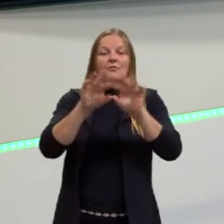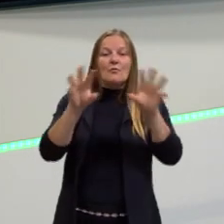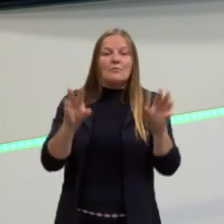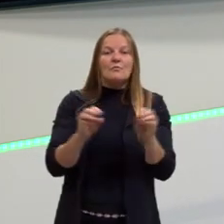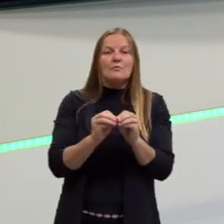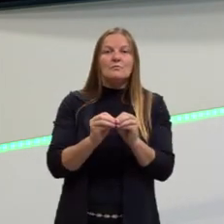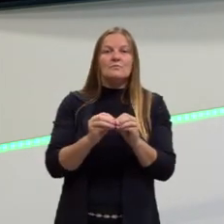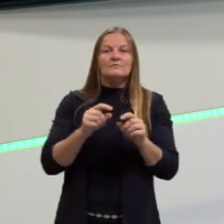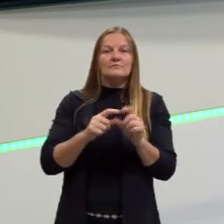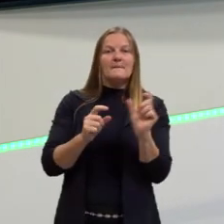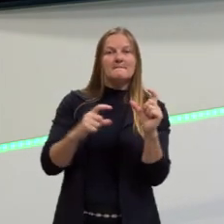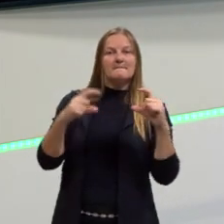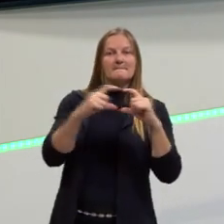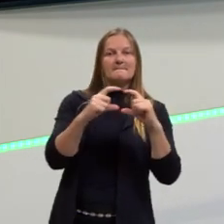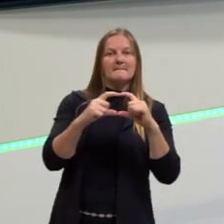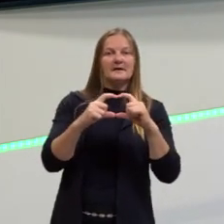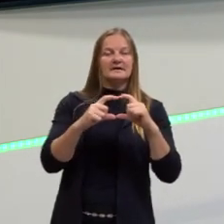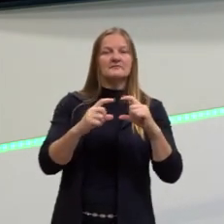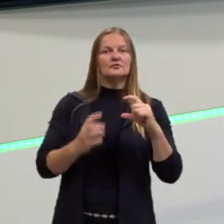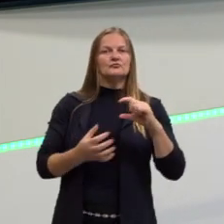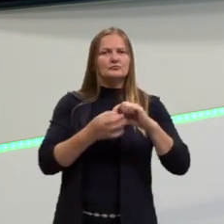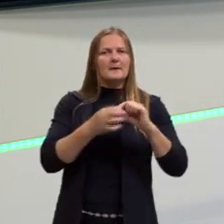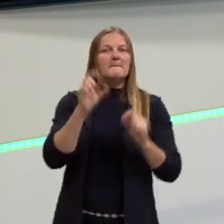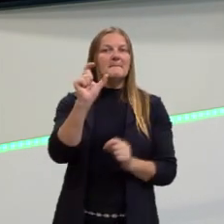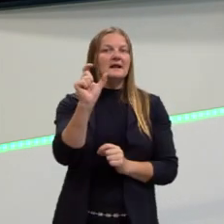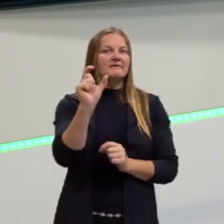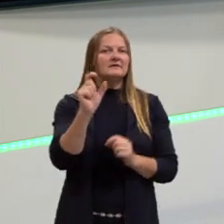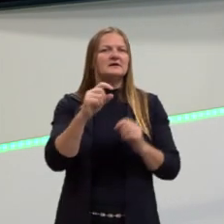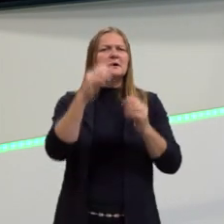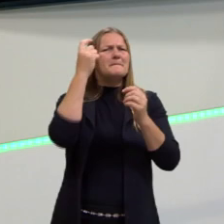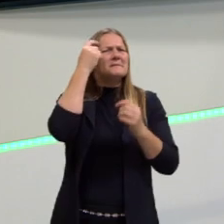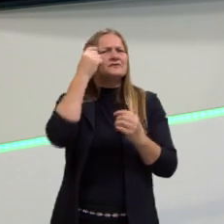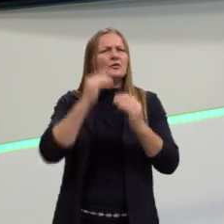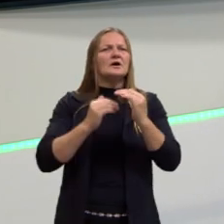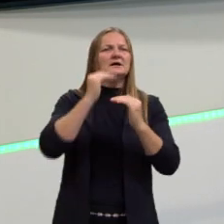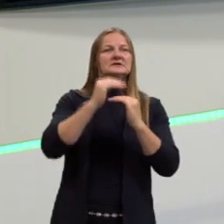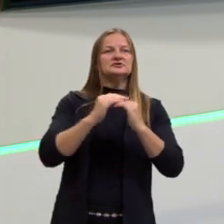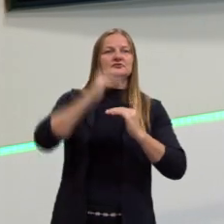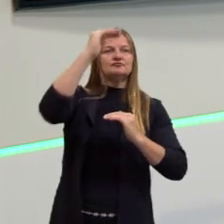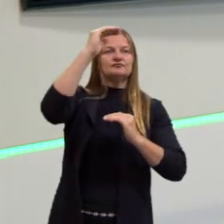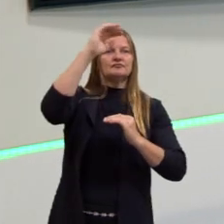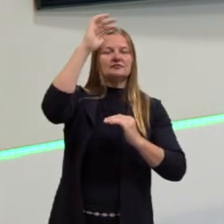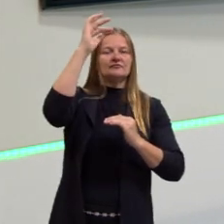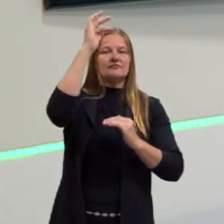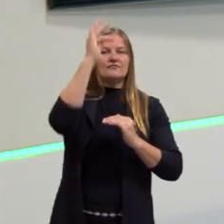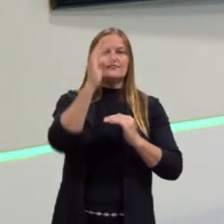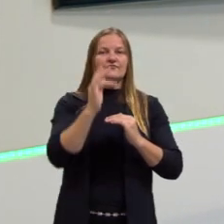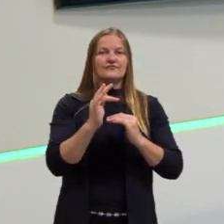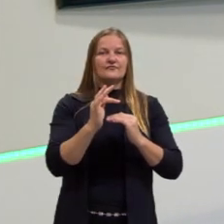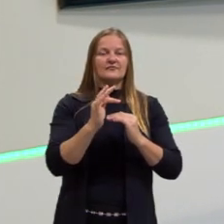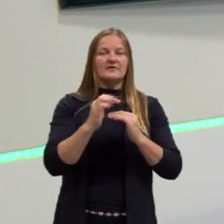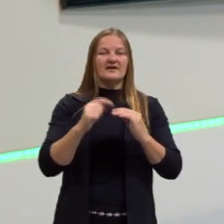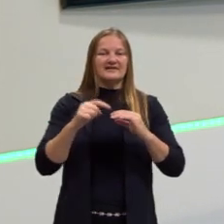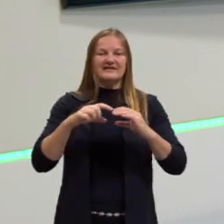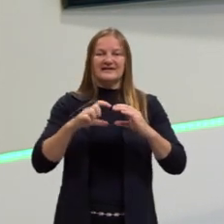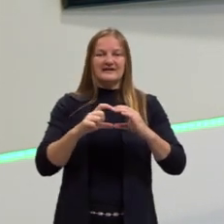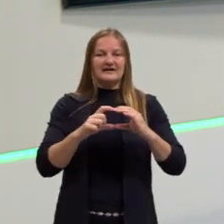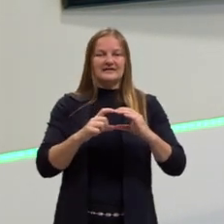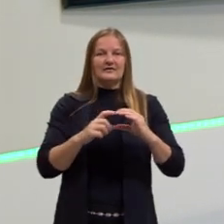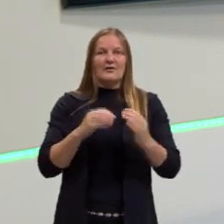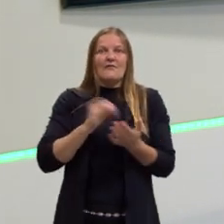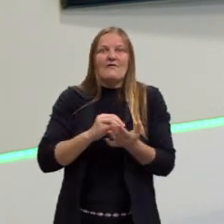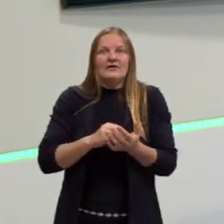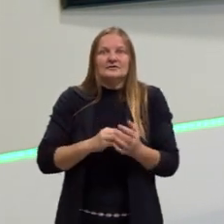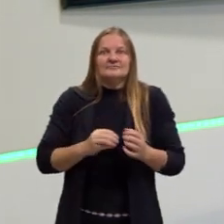isso na hora de construir essa conclusão pensei o texto todo bonitinho cheguei na conclusão faltou fôlego não